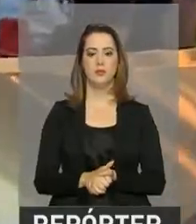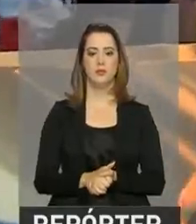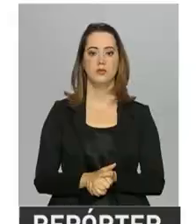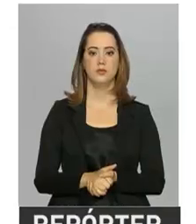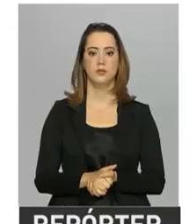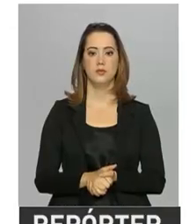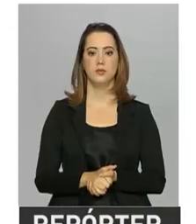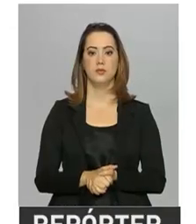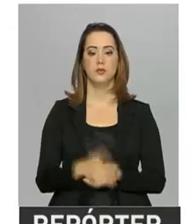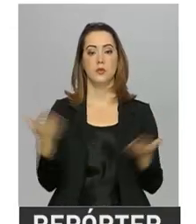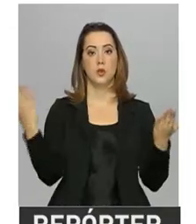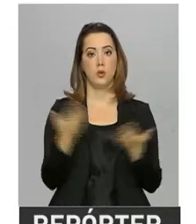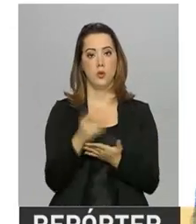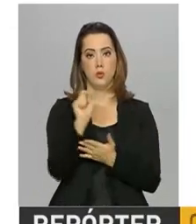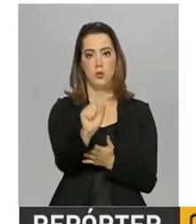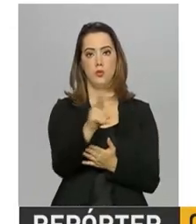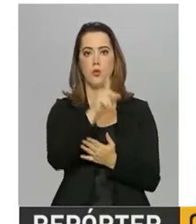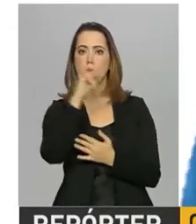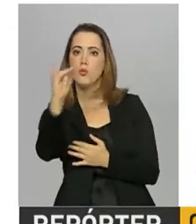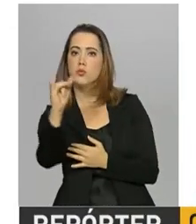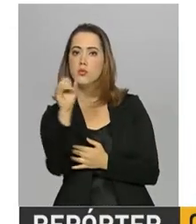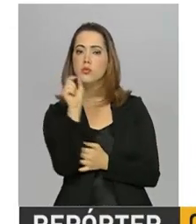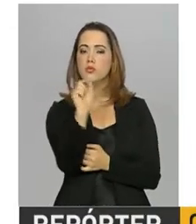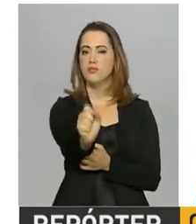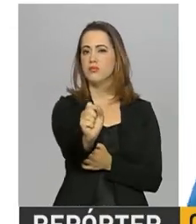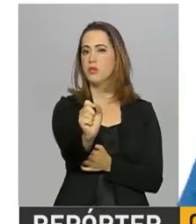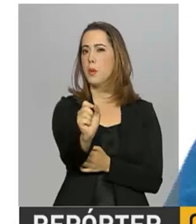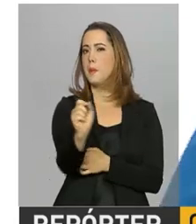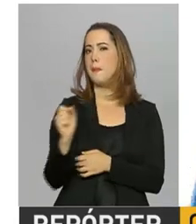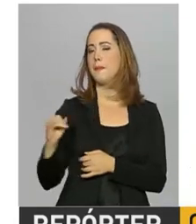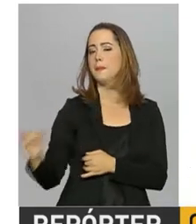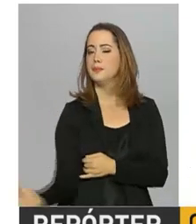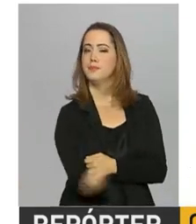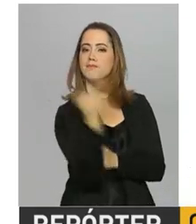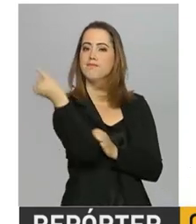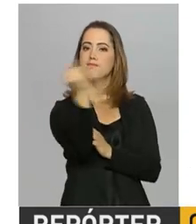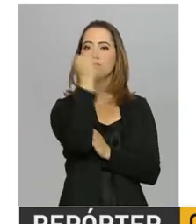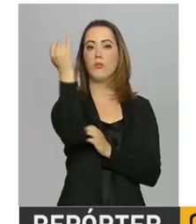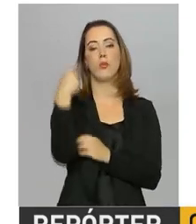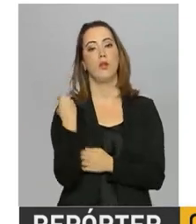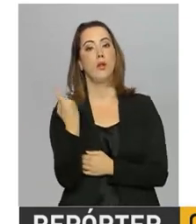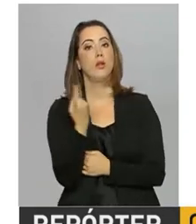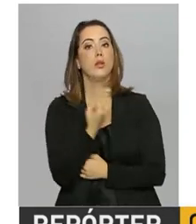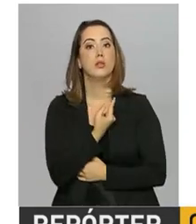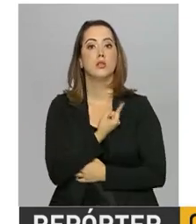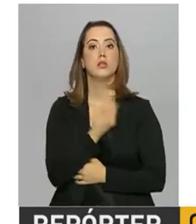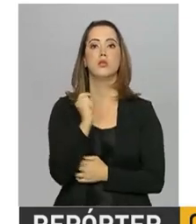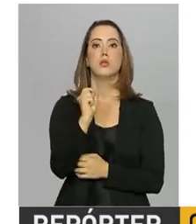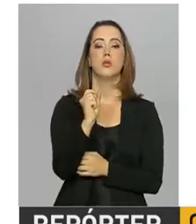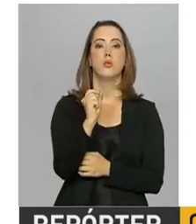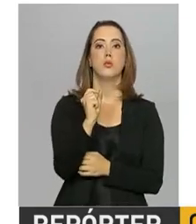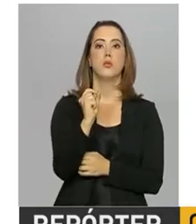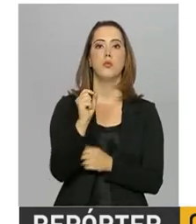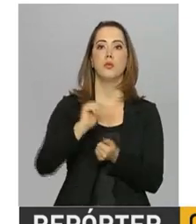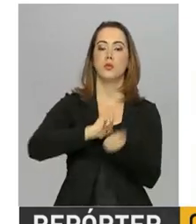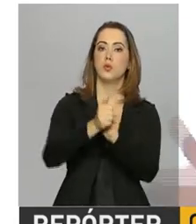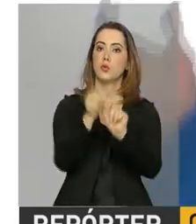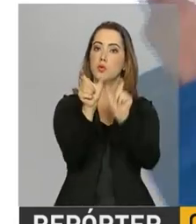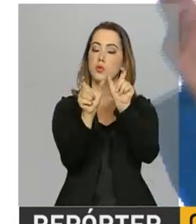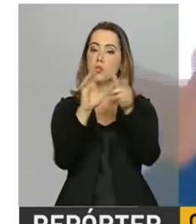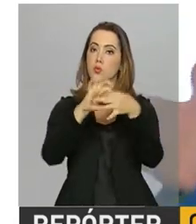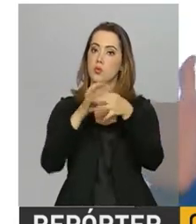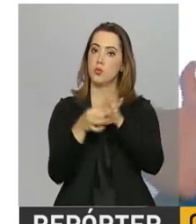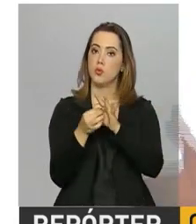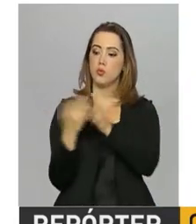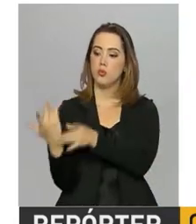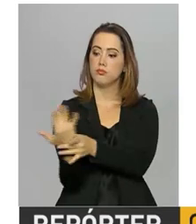esporte hoje é um dia muito importante para o jogos paralímpicos